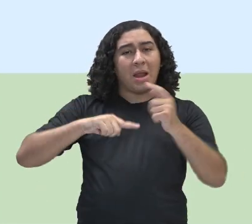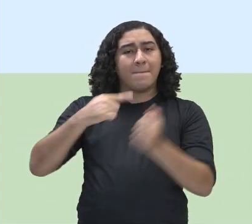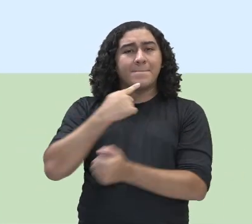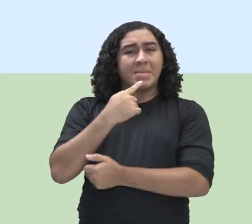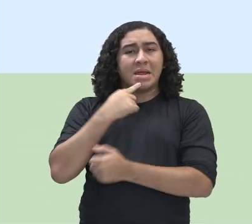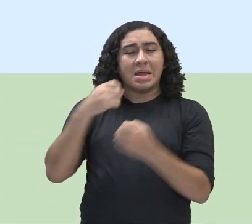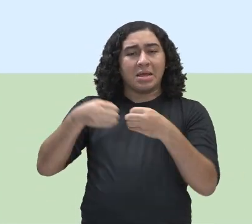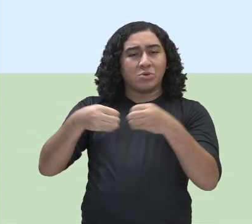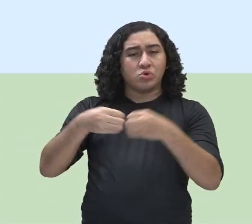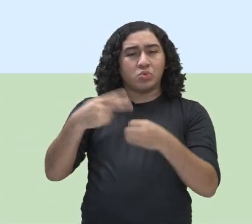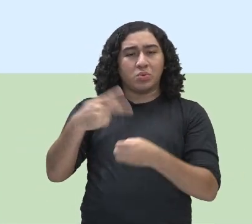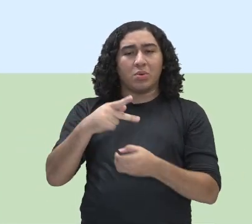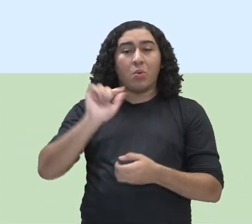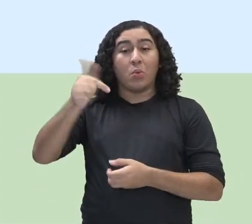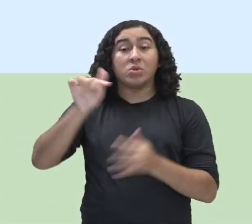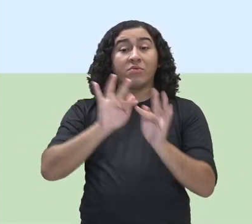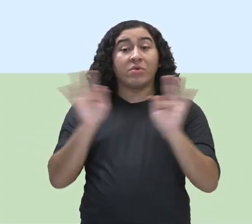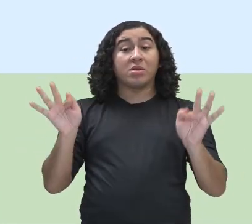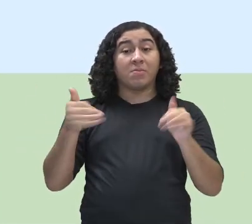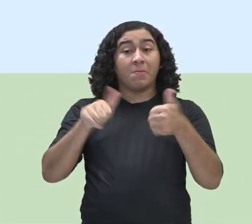Vamos ver a próxima frase.